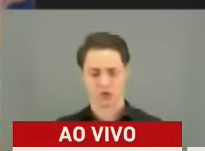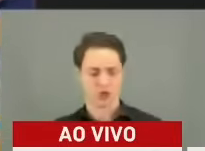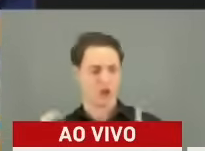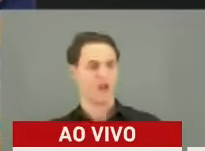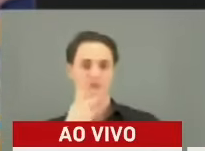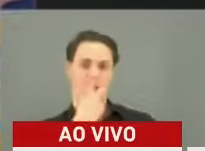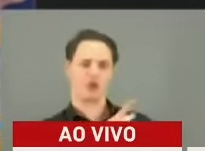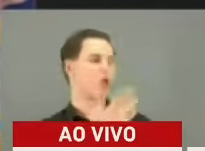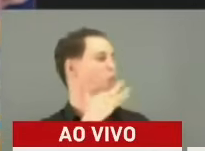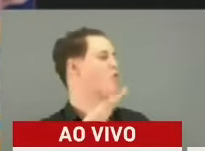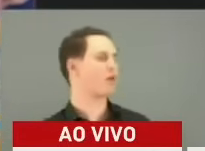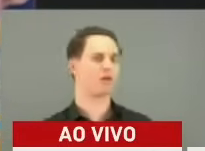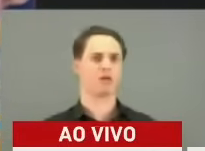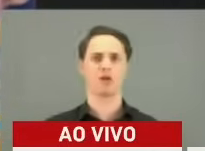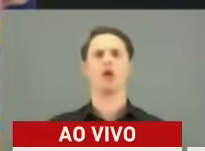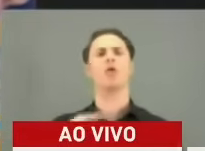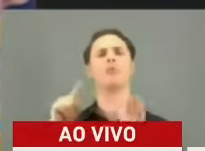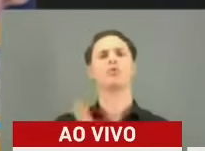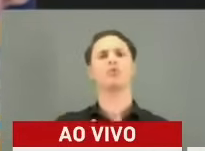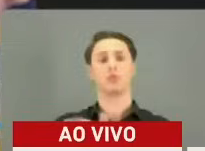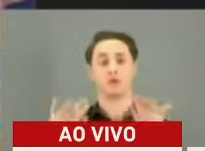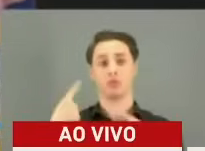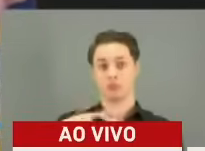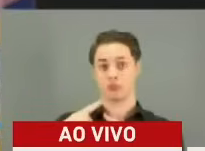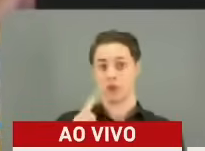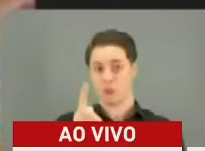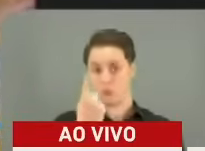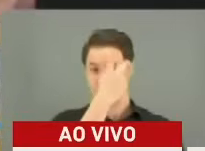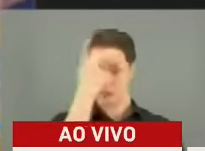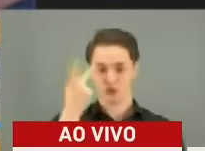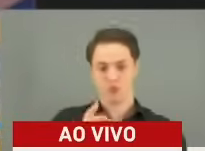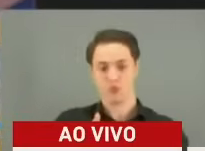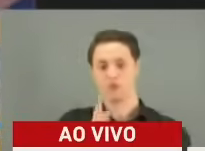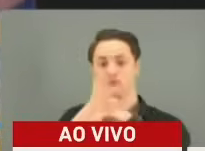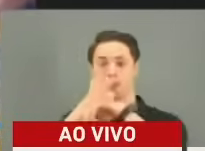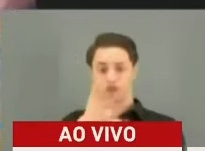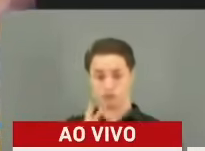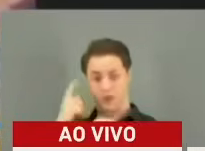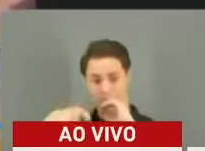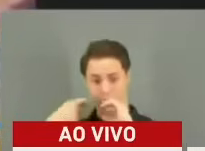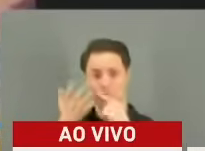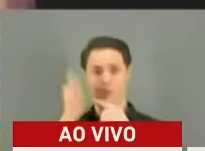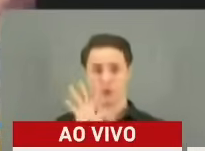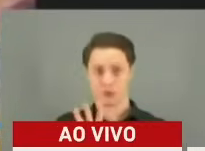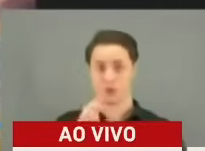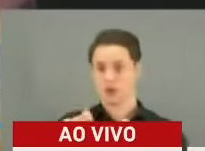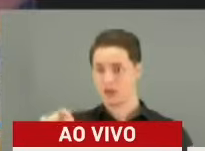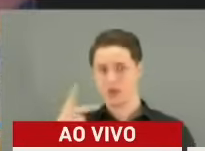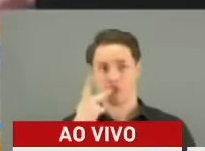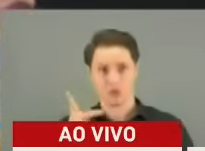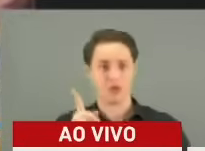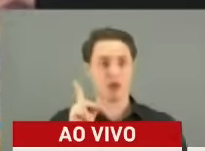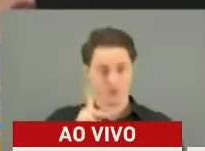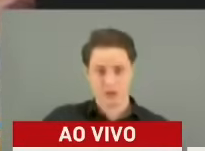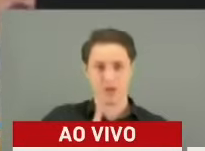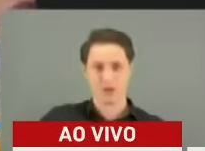moleque. E pergunto para vocês, isso porque alguém filmou e mostrou que o que ela disse realmente foi o que ela